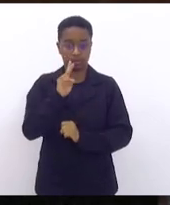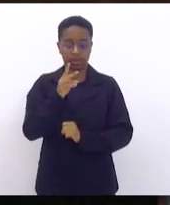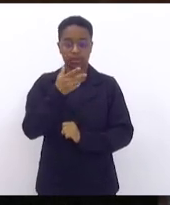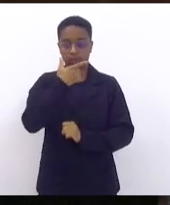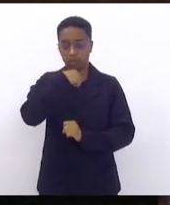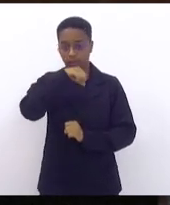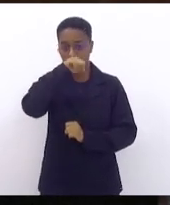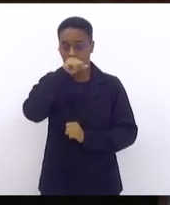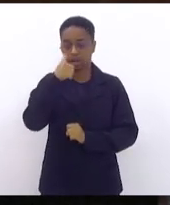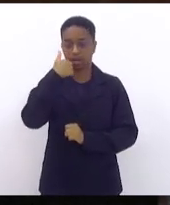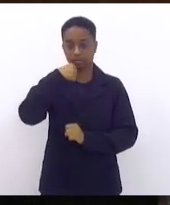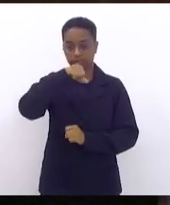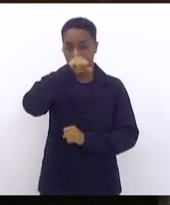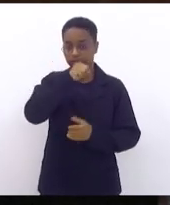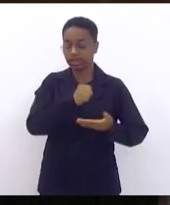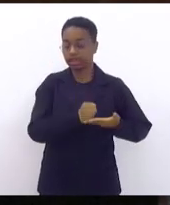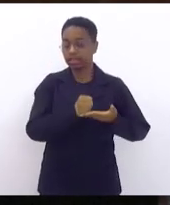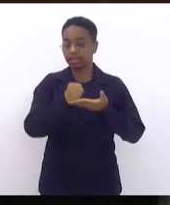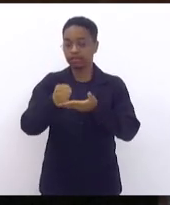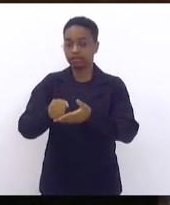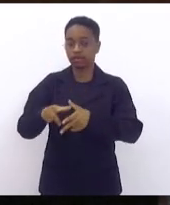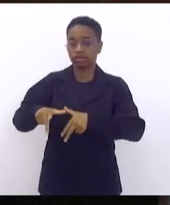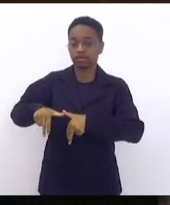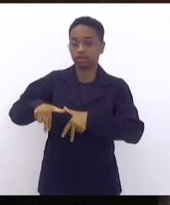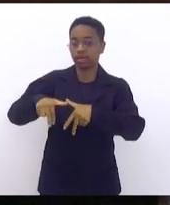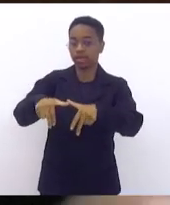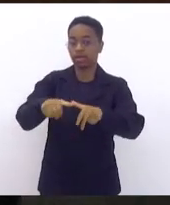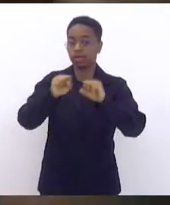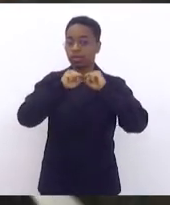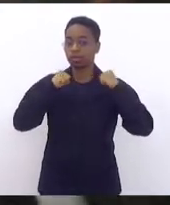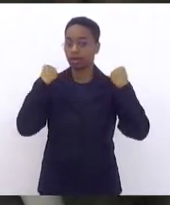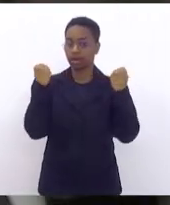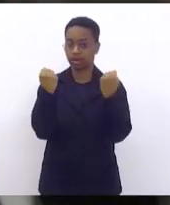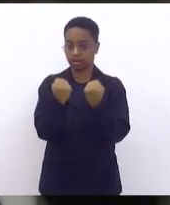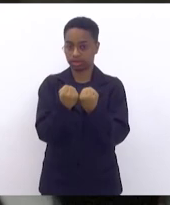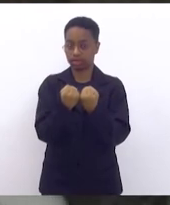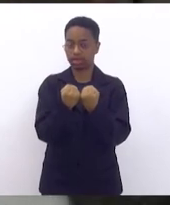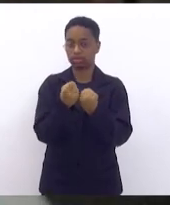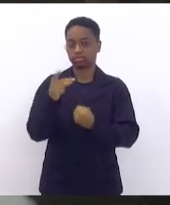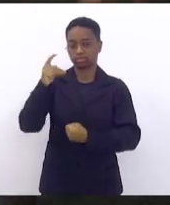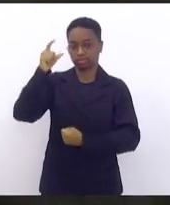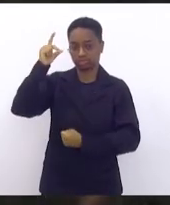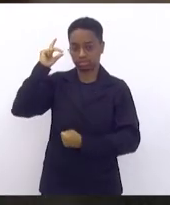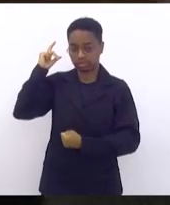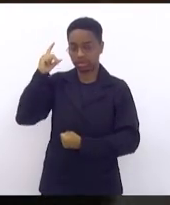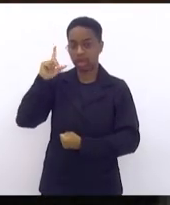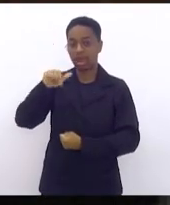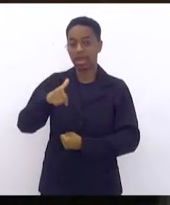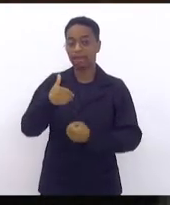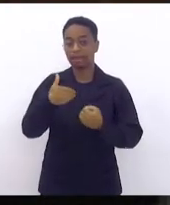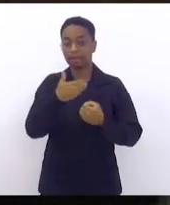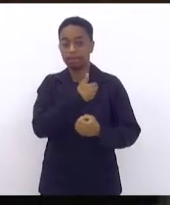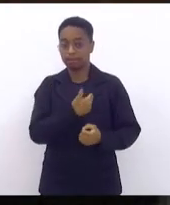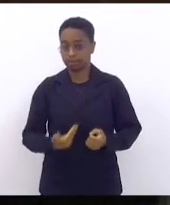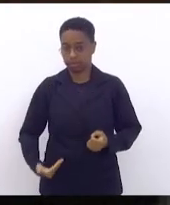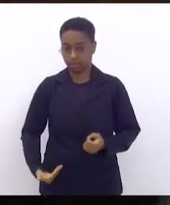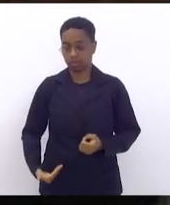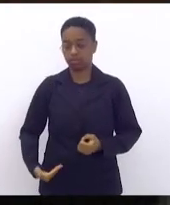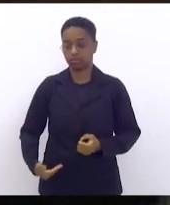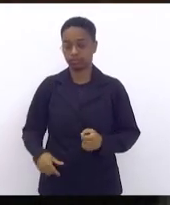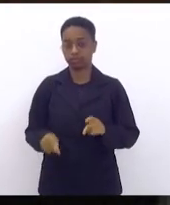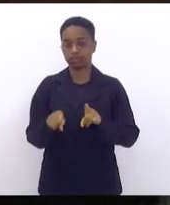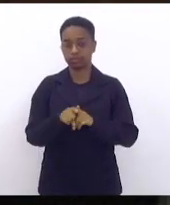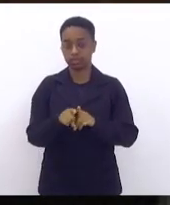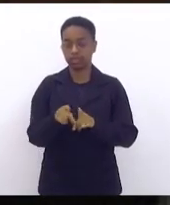mãe nos levando pela mão ao Maracanã, nosso antigo Maracanã, que é um equipamento público, que